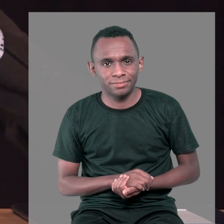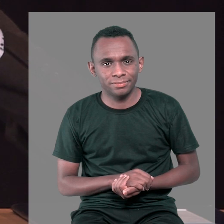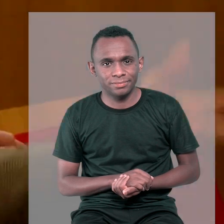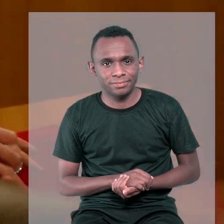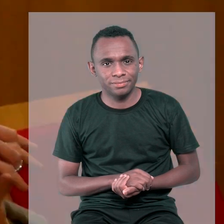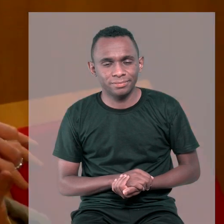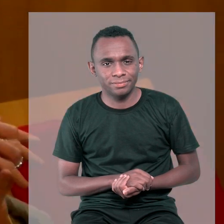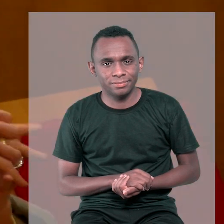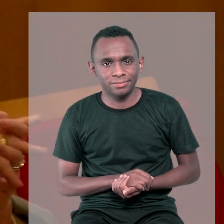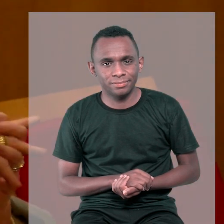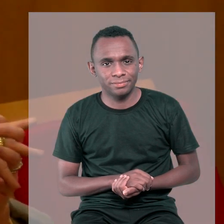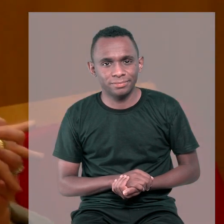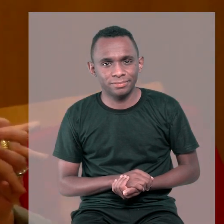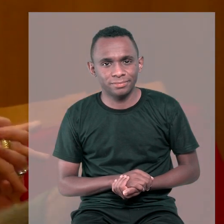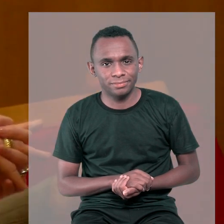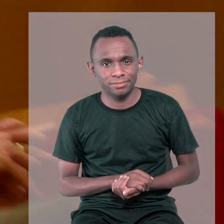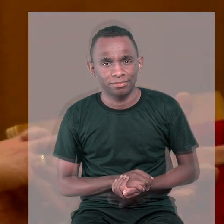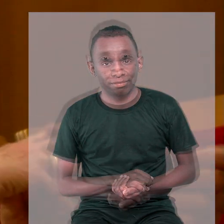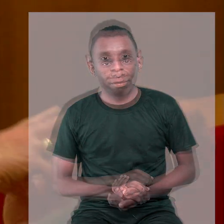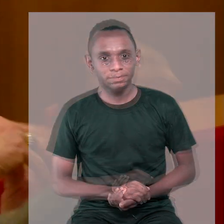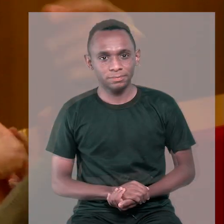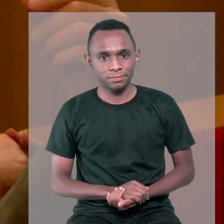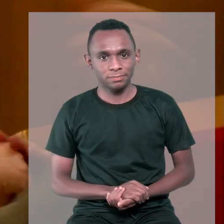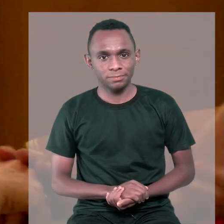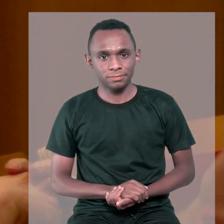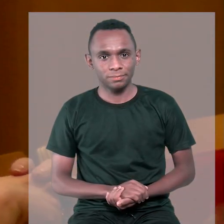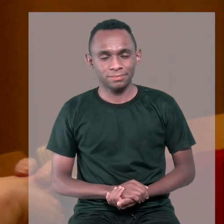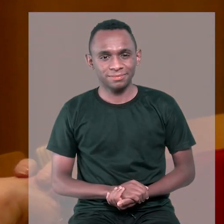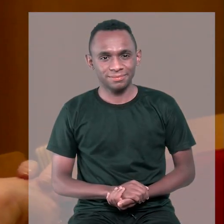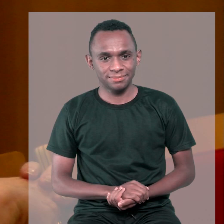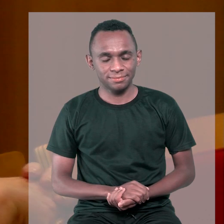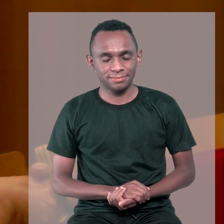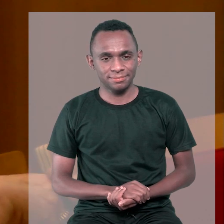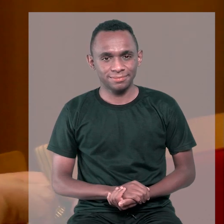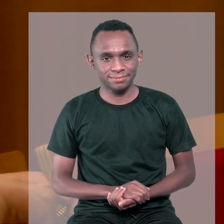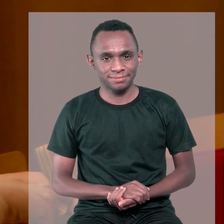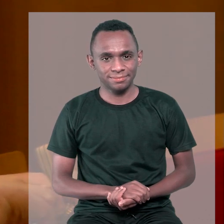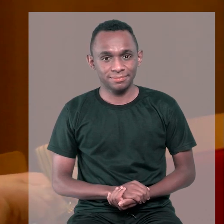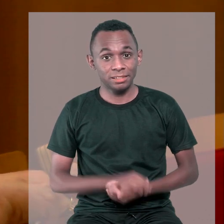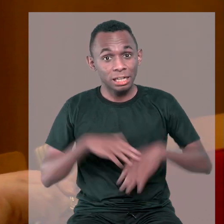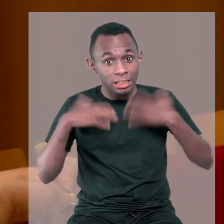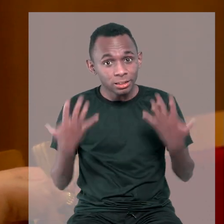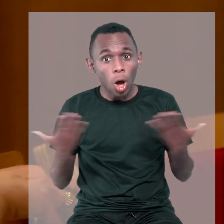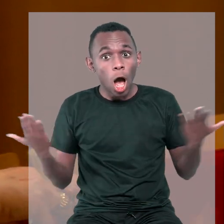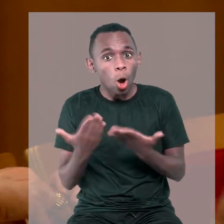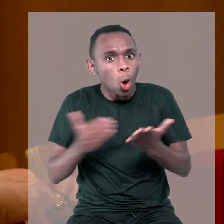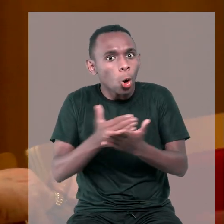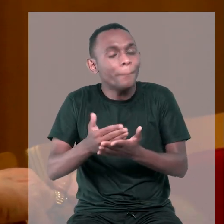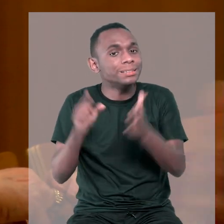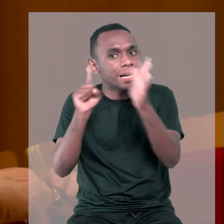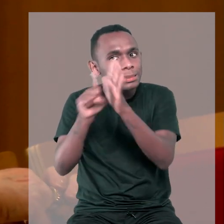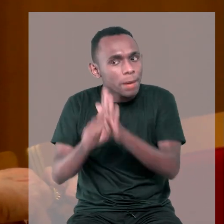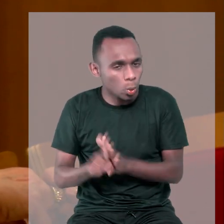Professor, sempre vai precisar de um líder populista, carismático, e